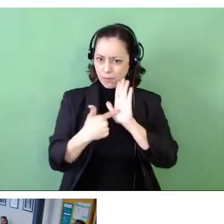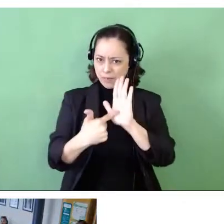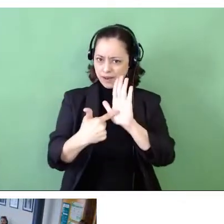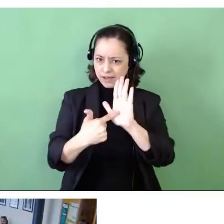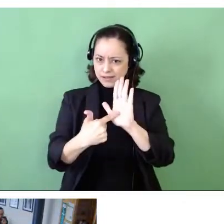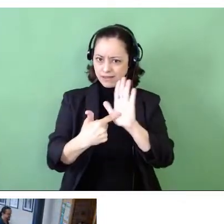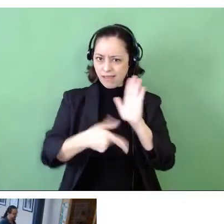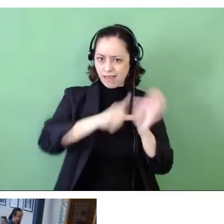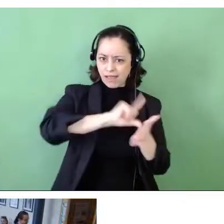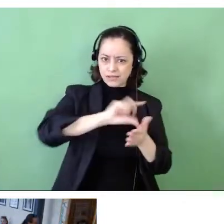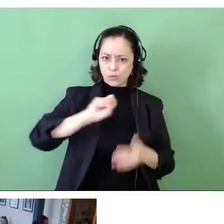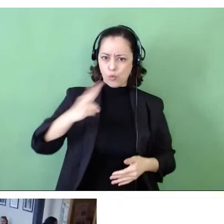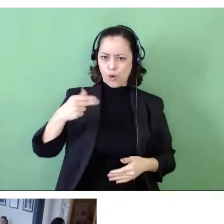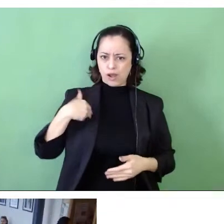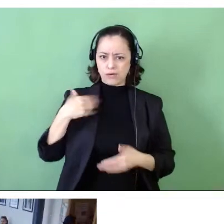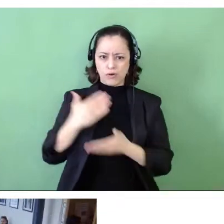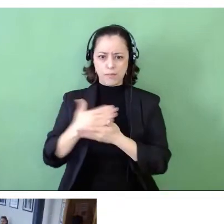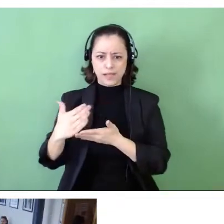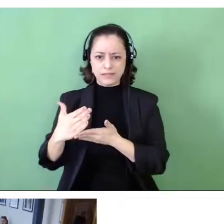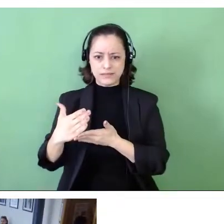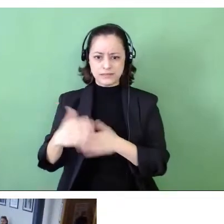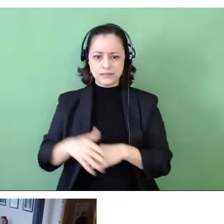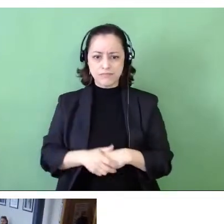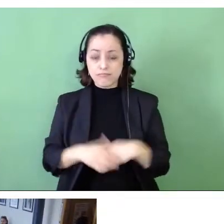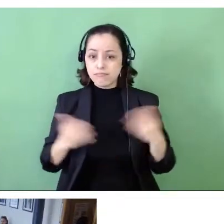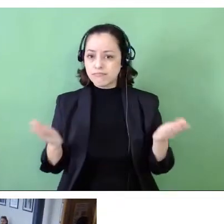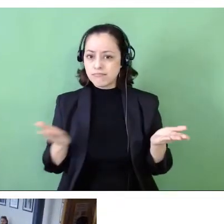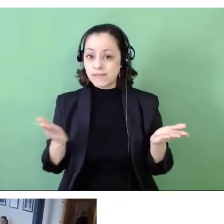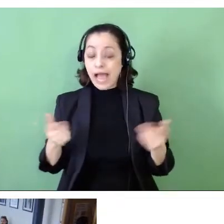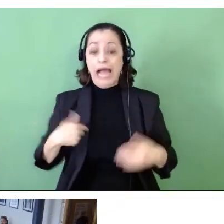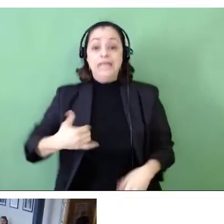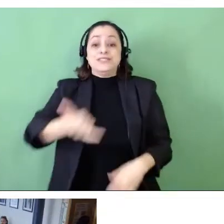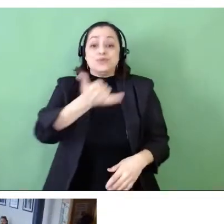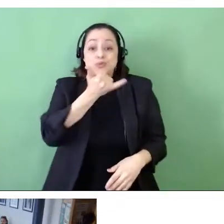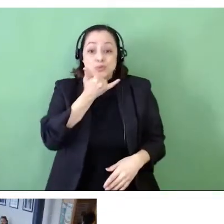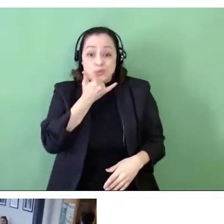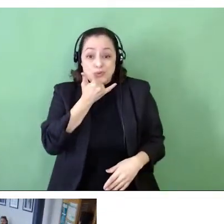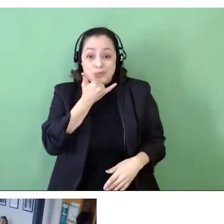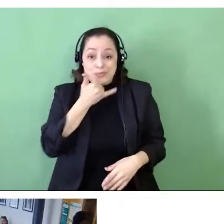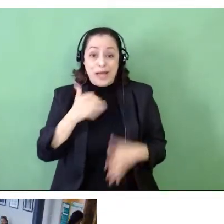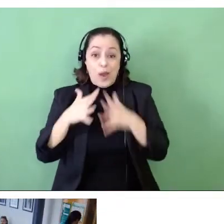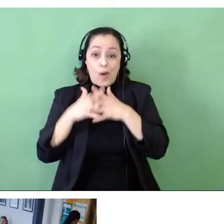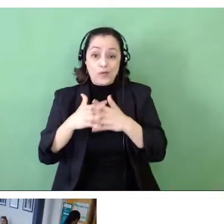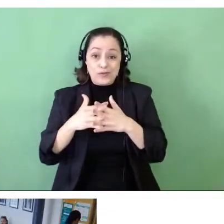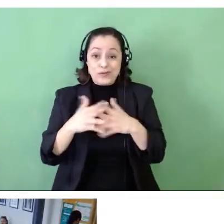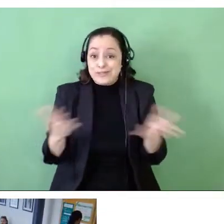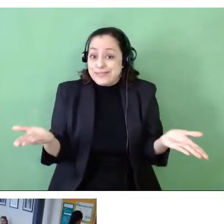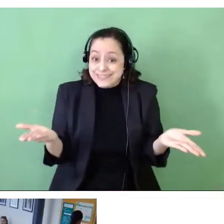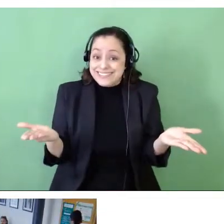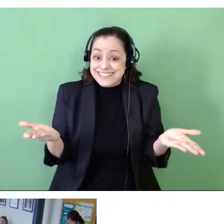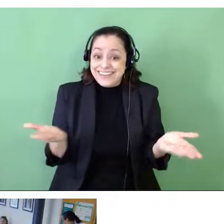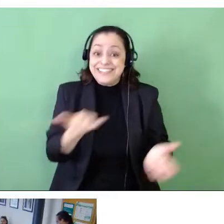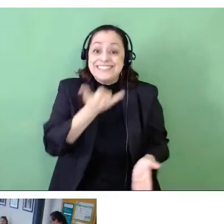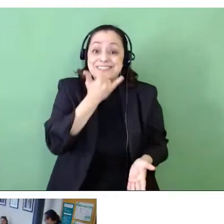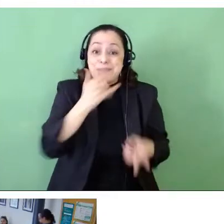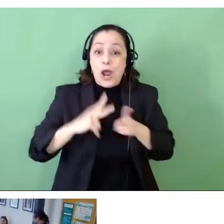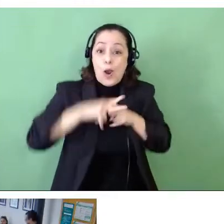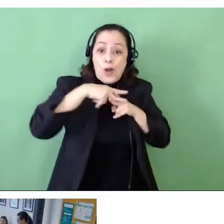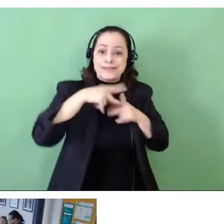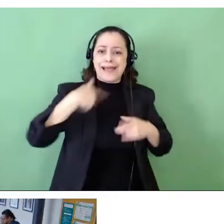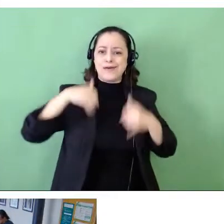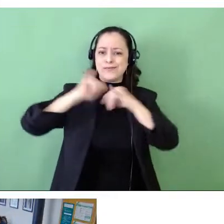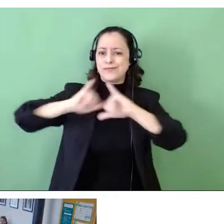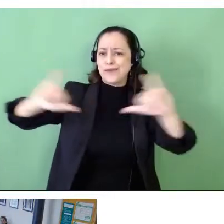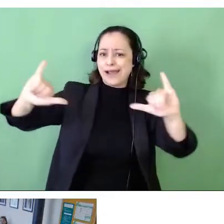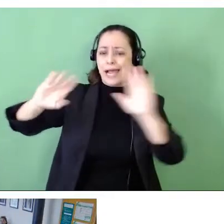ou eu falo já, Nazir? Que confusão. Desculpe, Patrícia. Obrigado pela retificação. Eu anunciei aqui